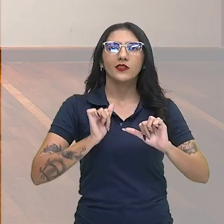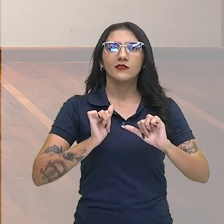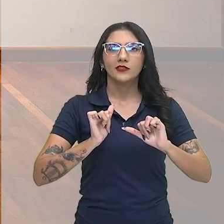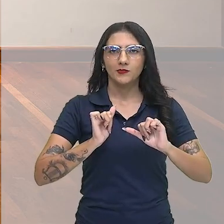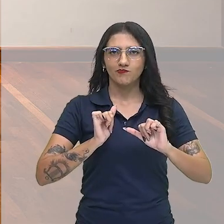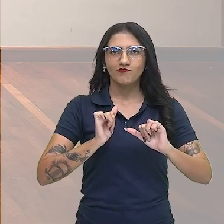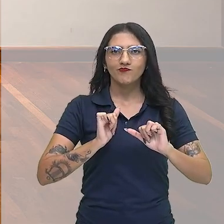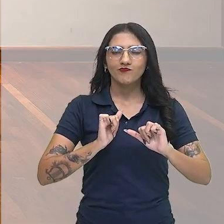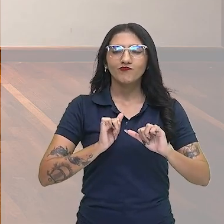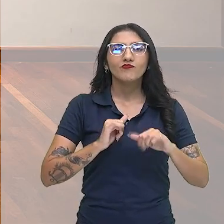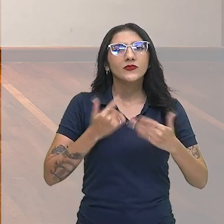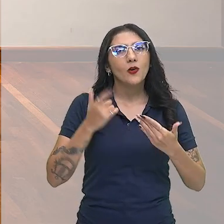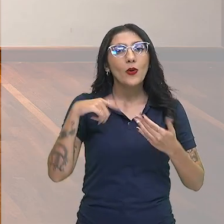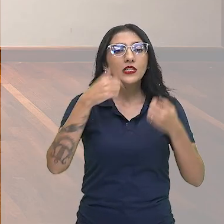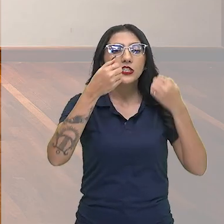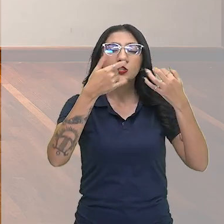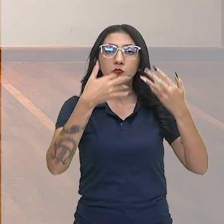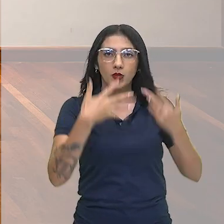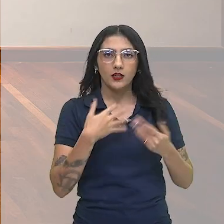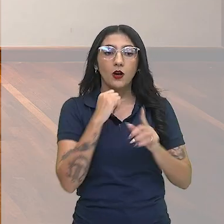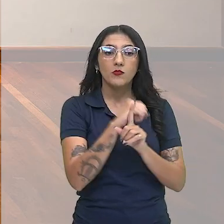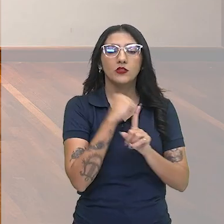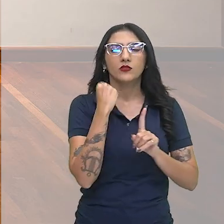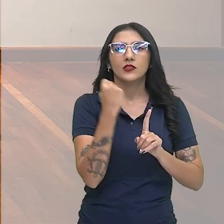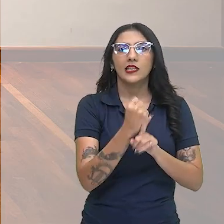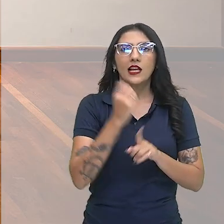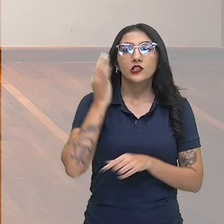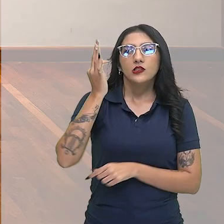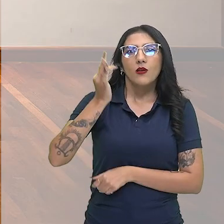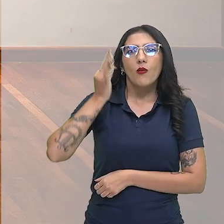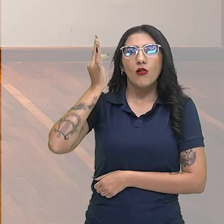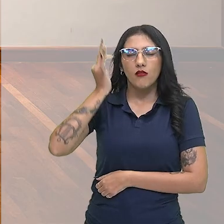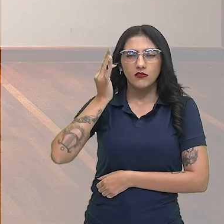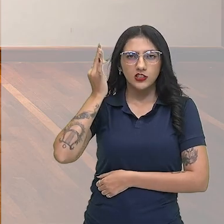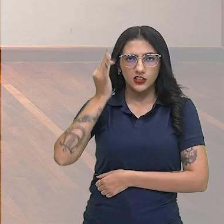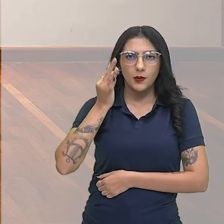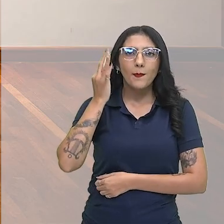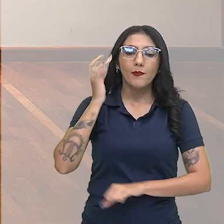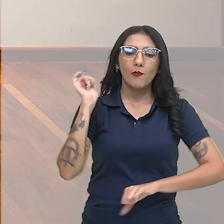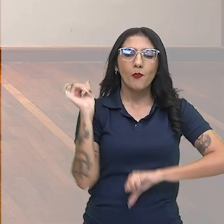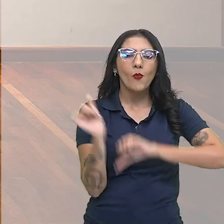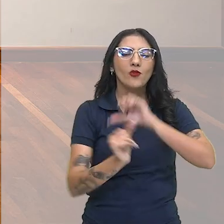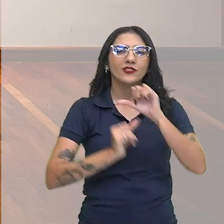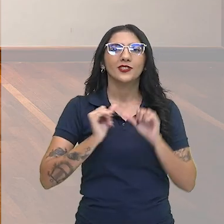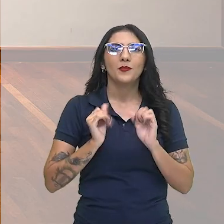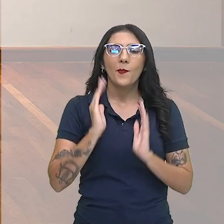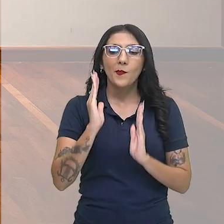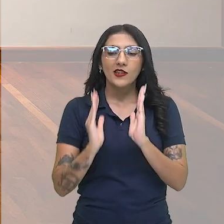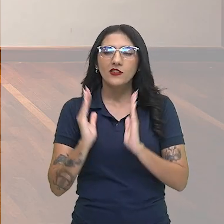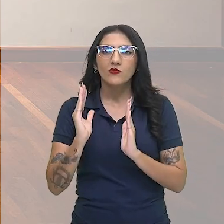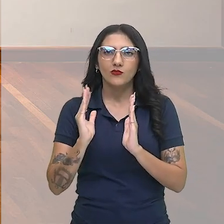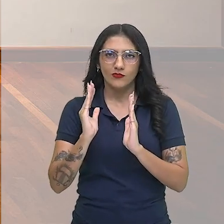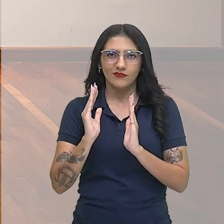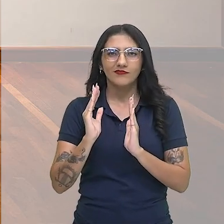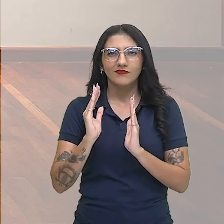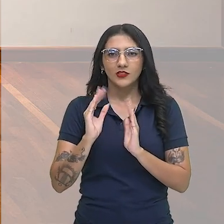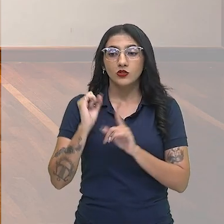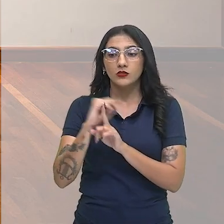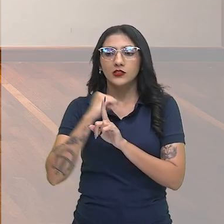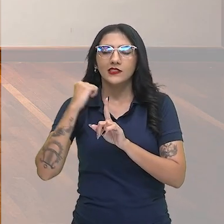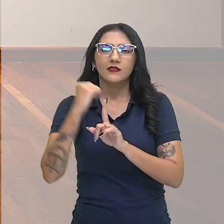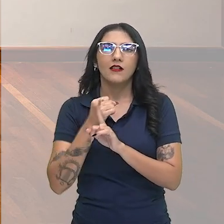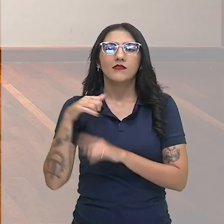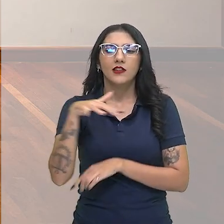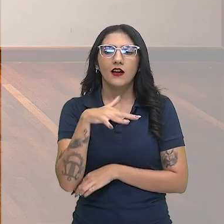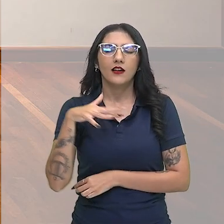trazer essa passagem de uma sociedade teológica, né, para uma sociedade científica,